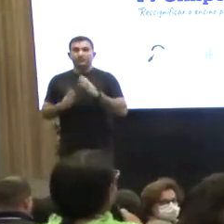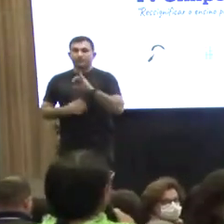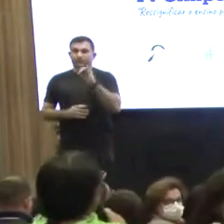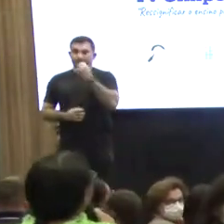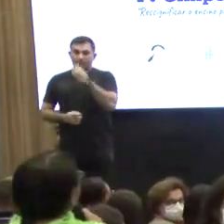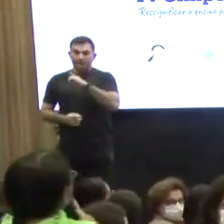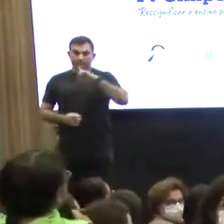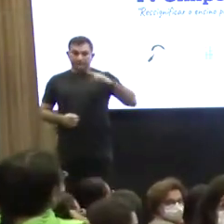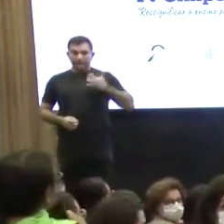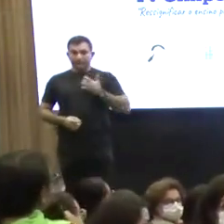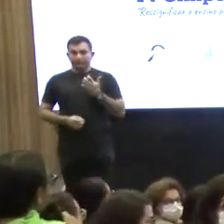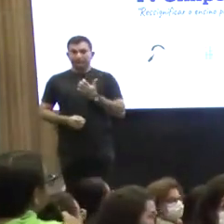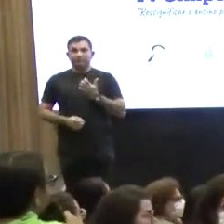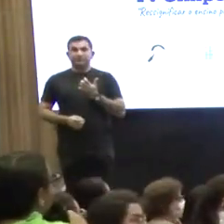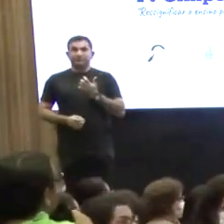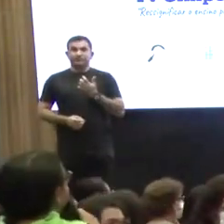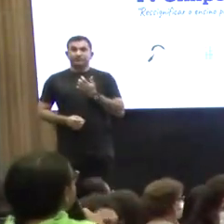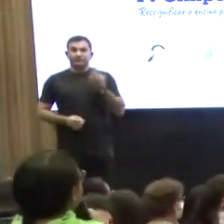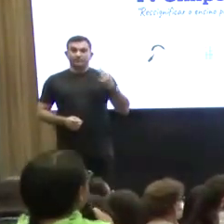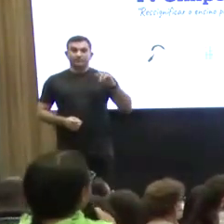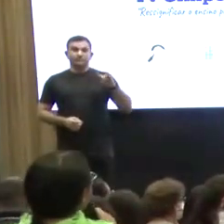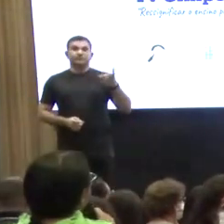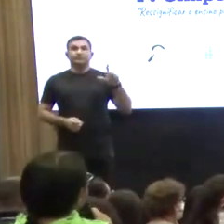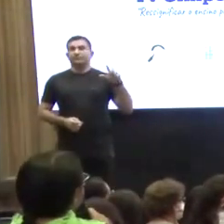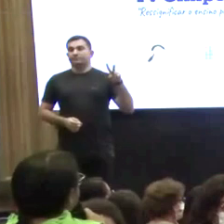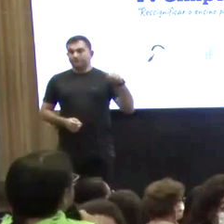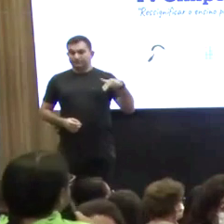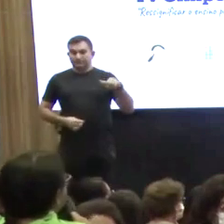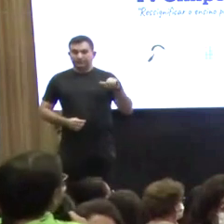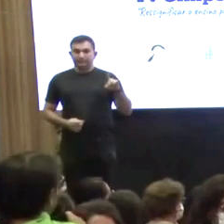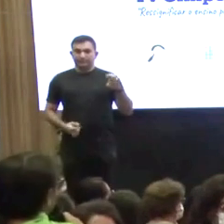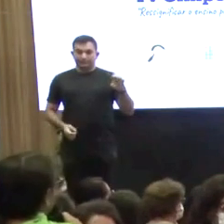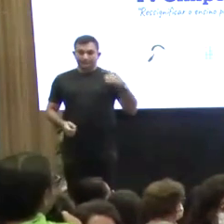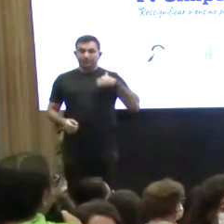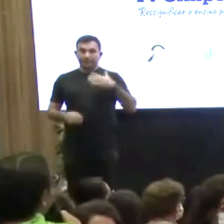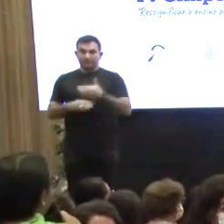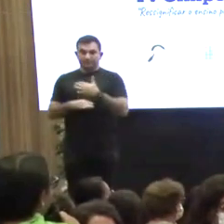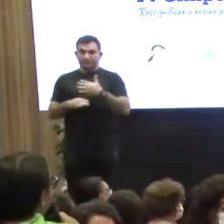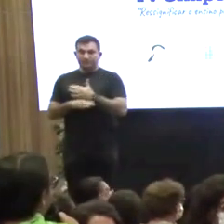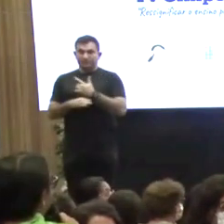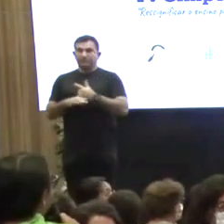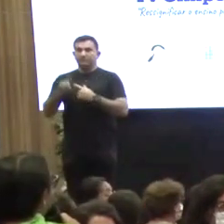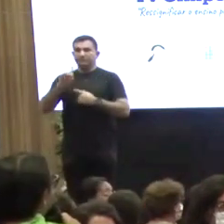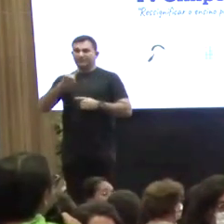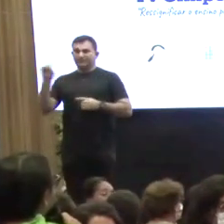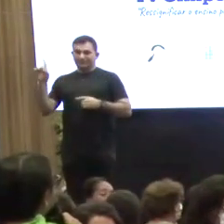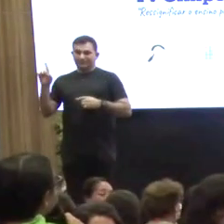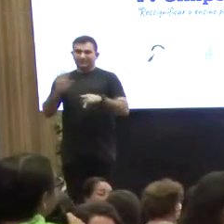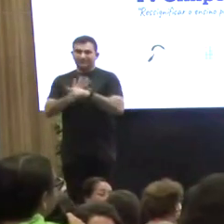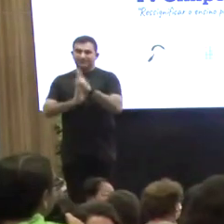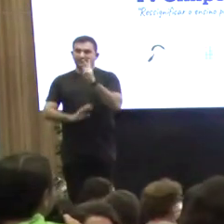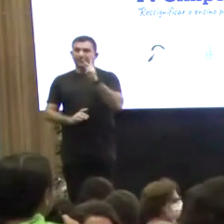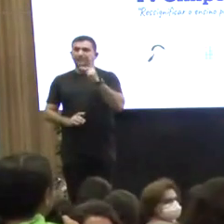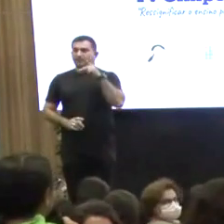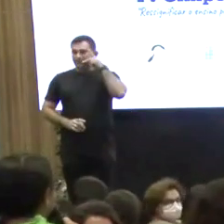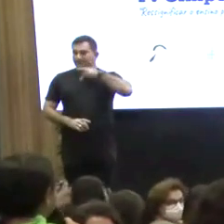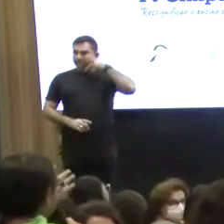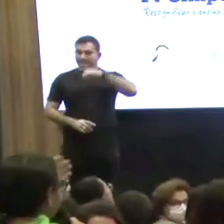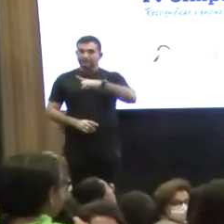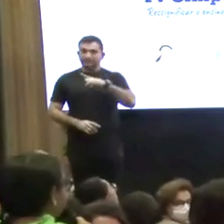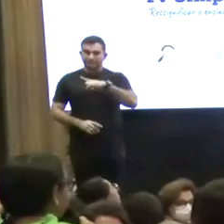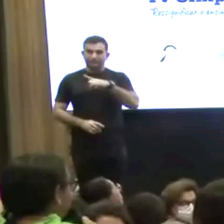a todos e a todas. Eu sou Jovaneide, vim da cidade de Mogeiro, Agreste da Paraíba. E até